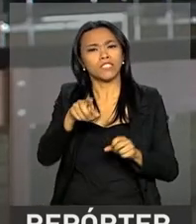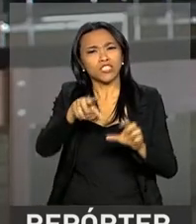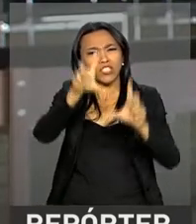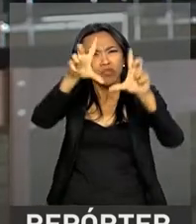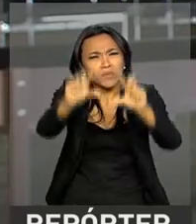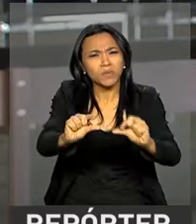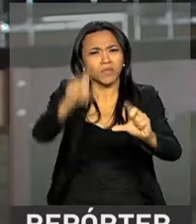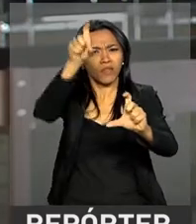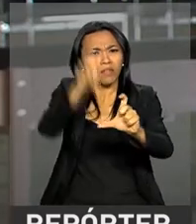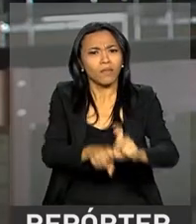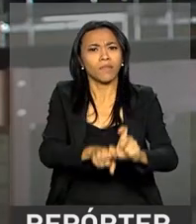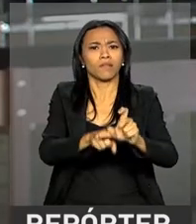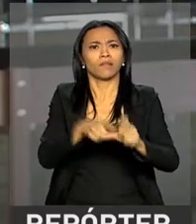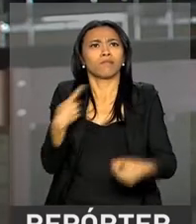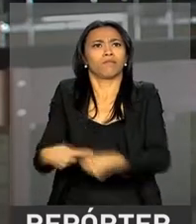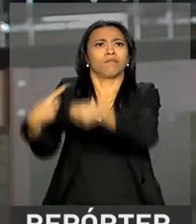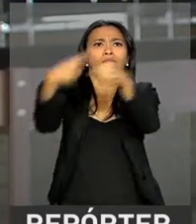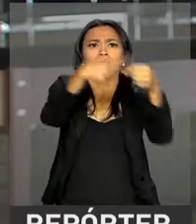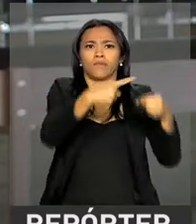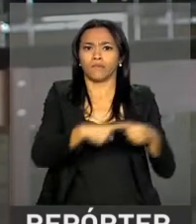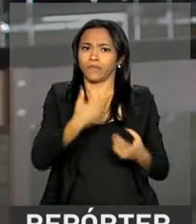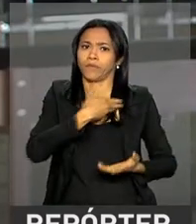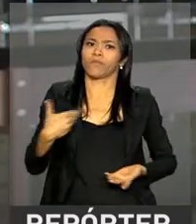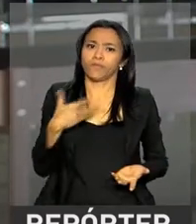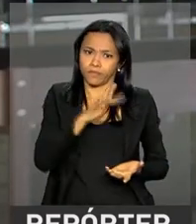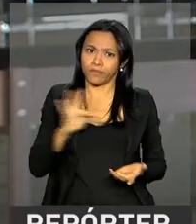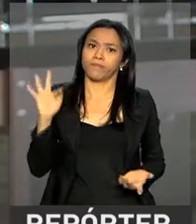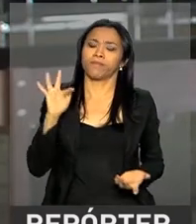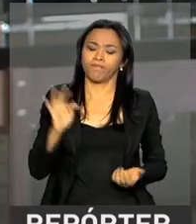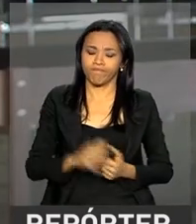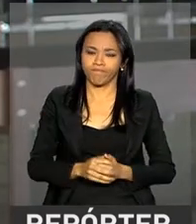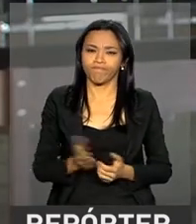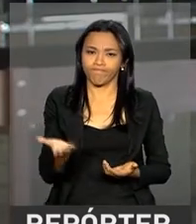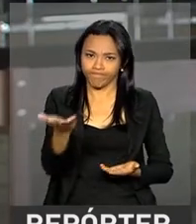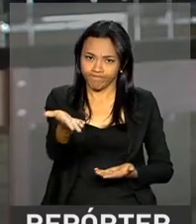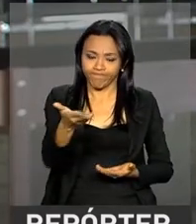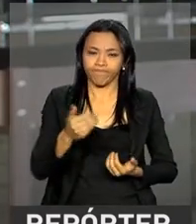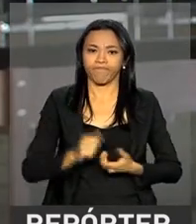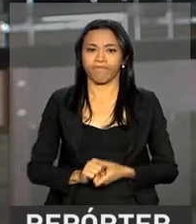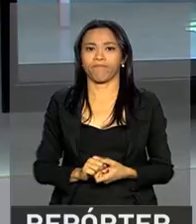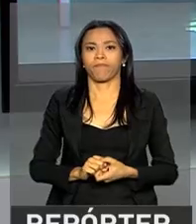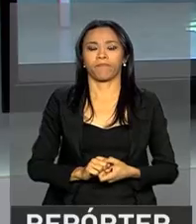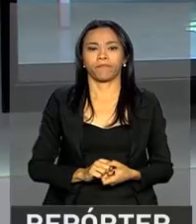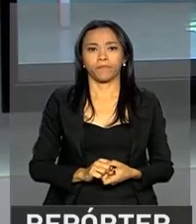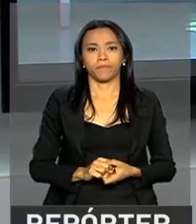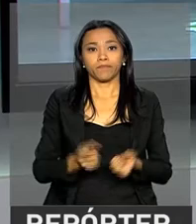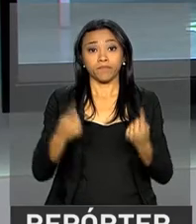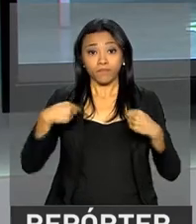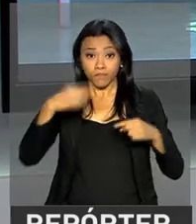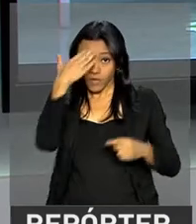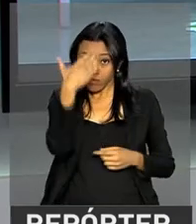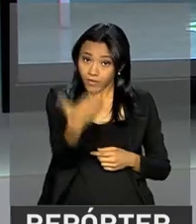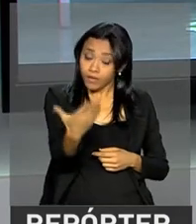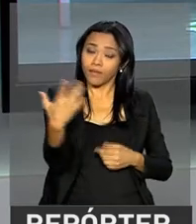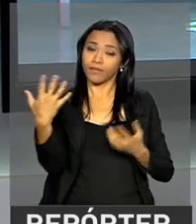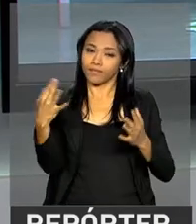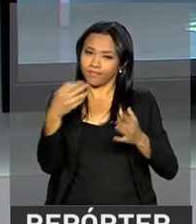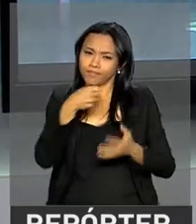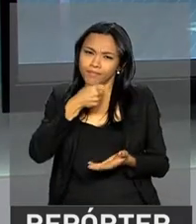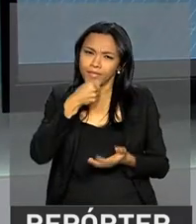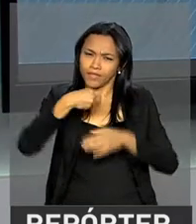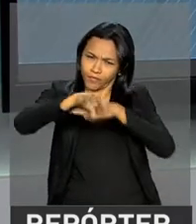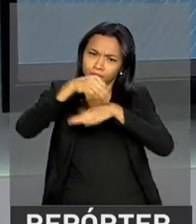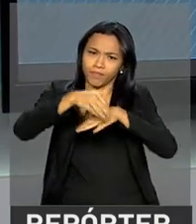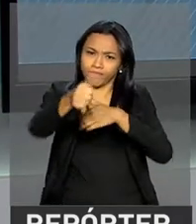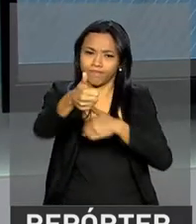dos municípios em relação ao governo federal foto com você no estúdio carol obrigada pela sua participação pelas